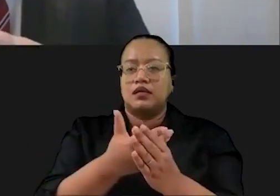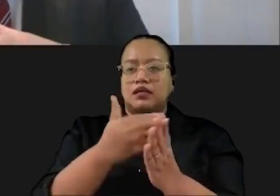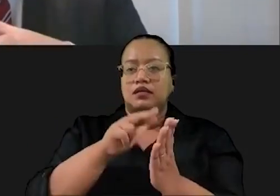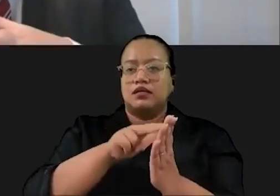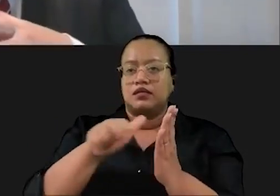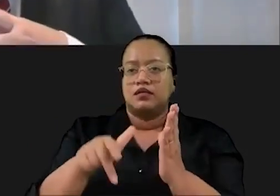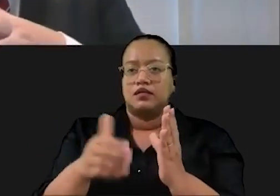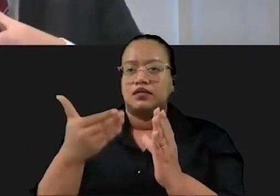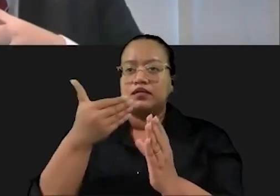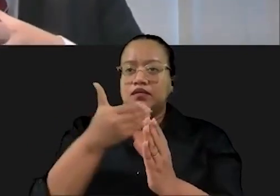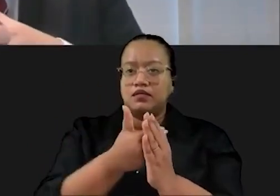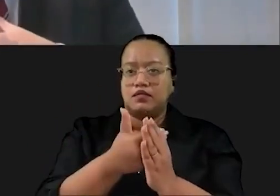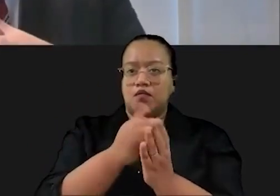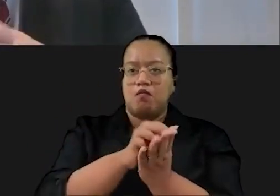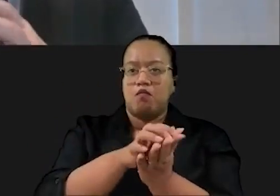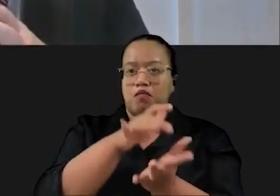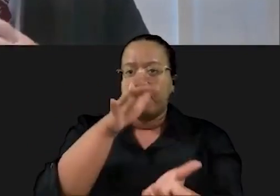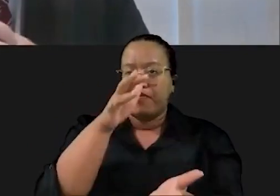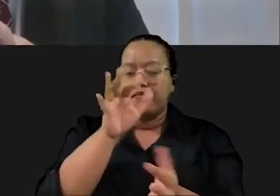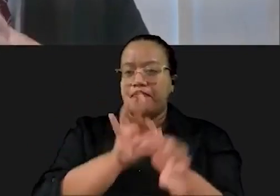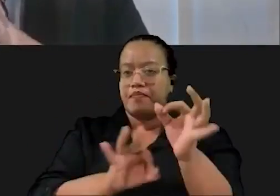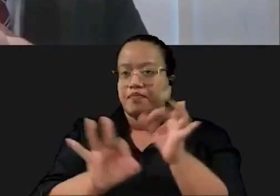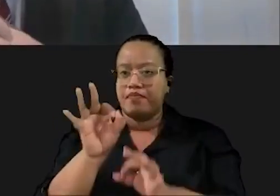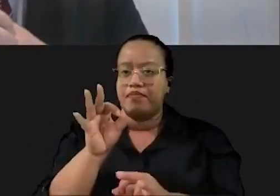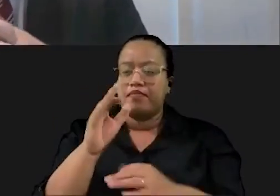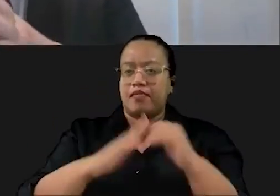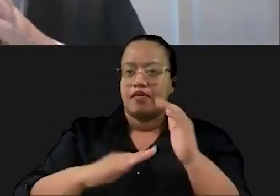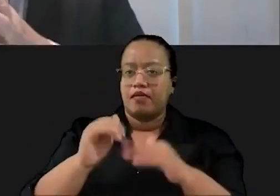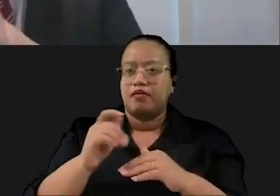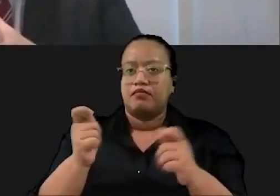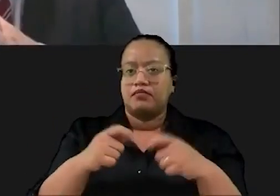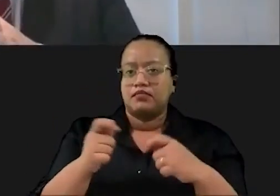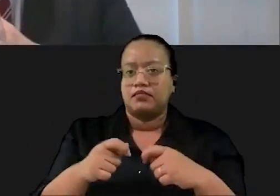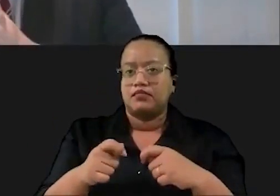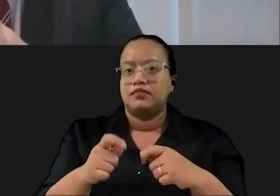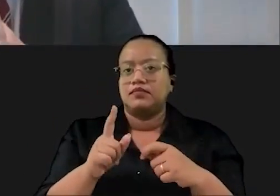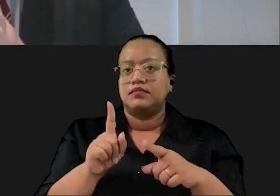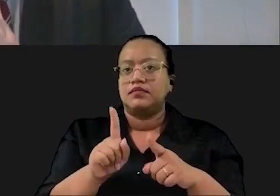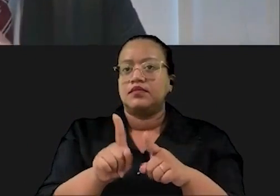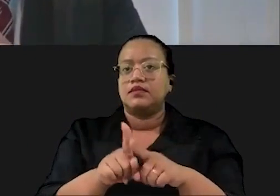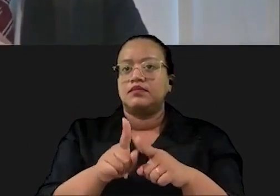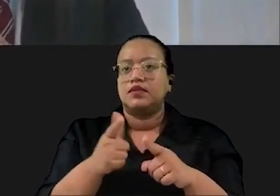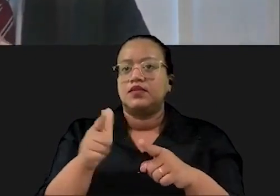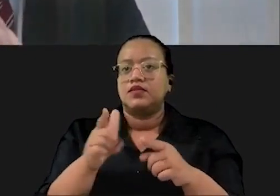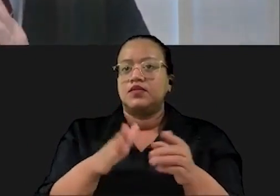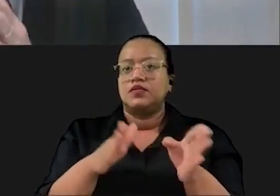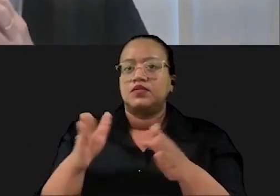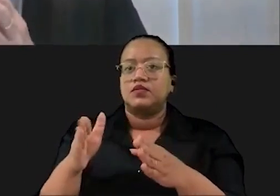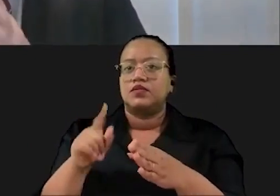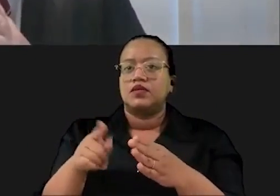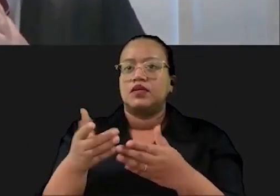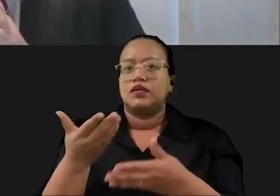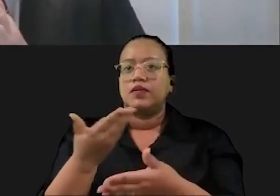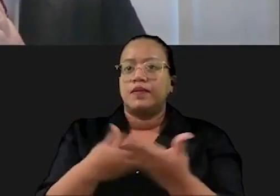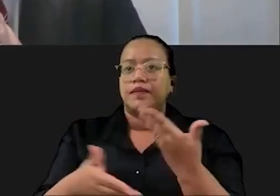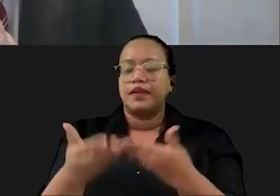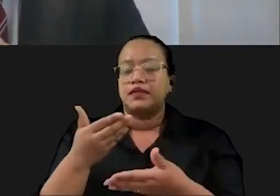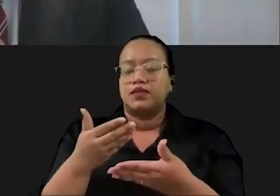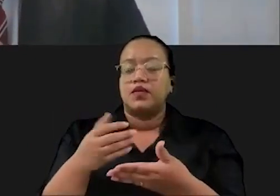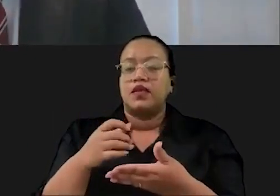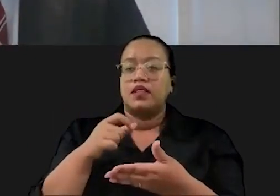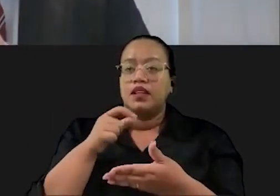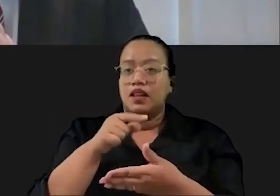elemento essencial dessa definição seria a cooperação. Esses fluxos são essencialmente cooperativos. Todos os